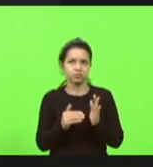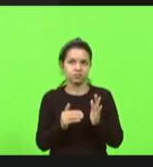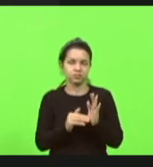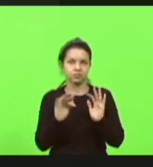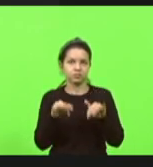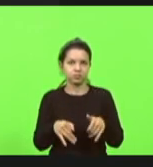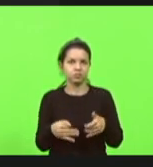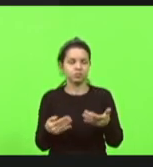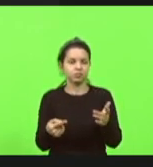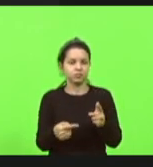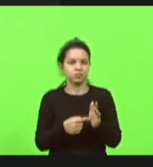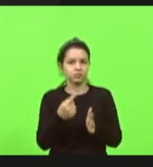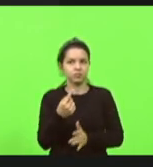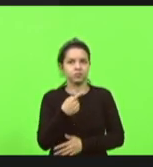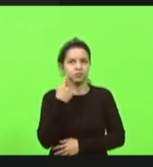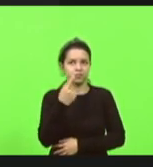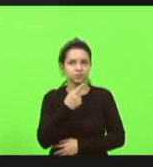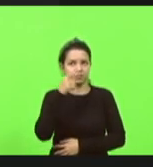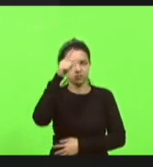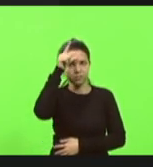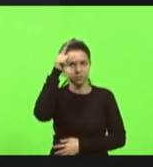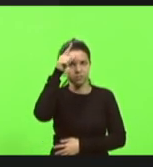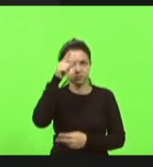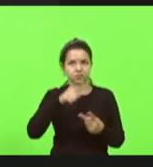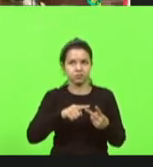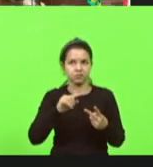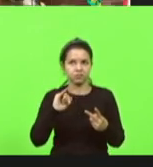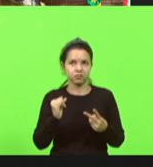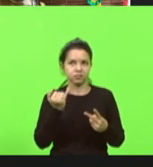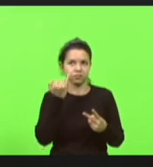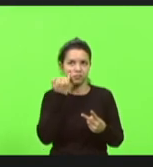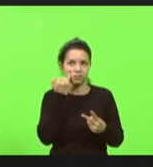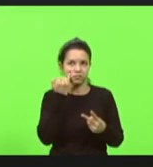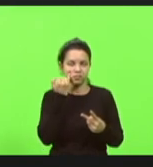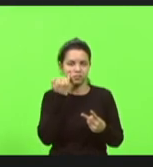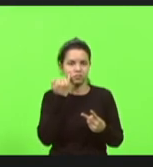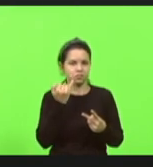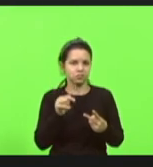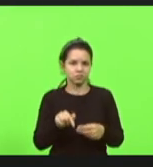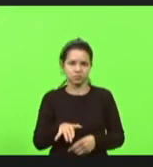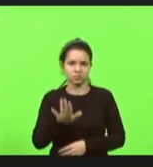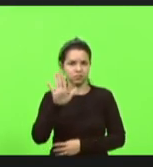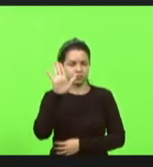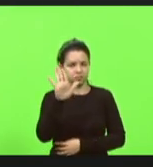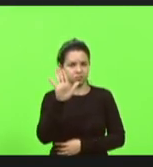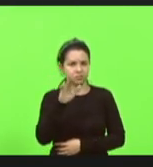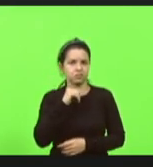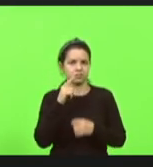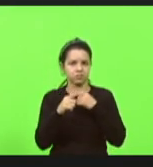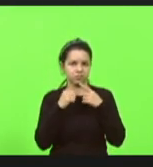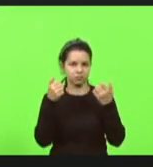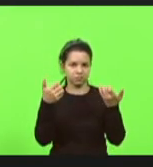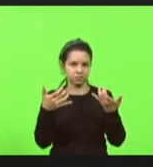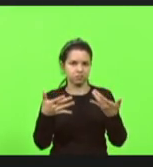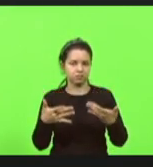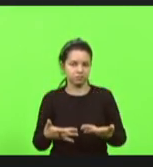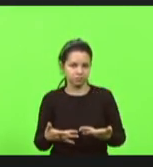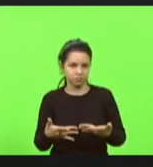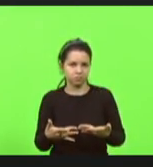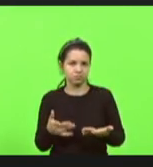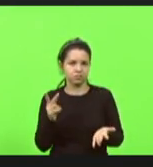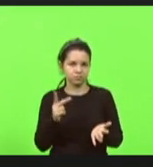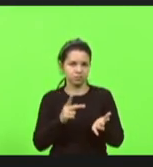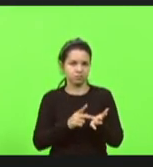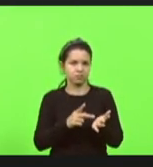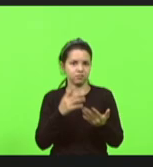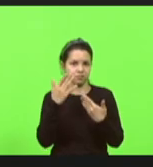deputado Sargento Lima, na sequência o deputado Jessé Lopes. Mas é só mesmo uma questão de ordem para esclarecer. Eu quero de verdade agradecer